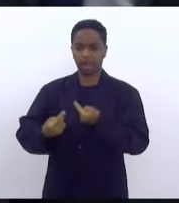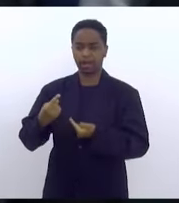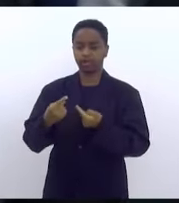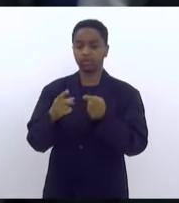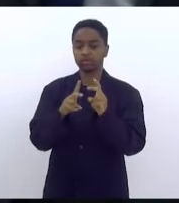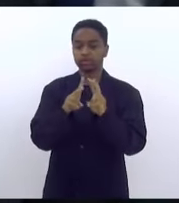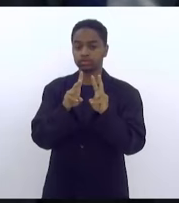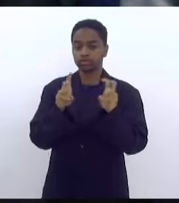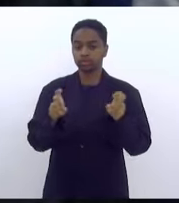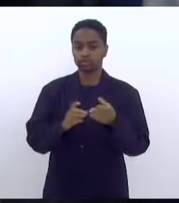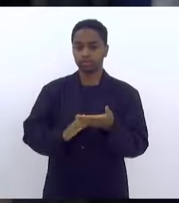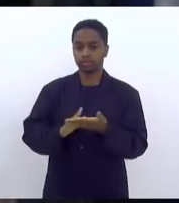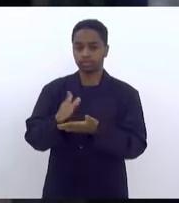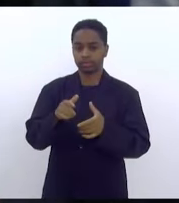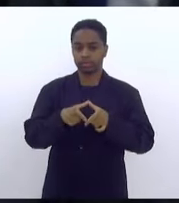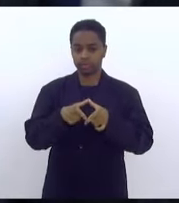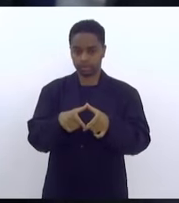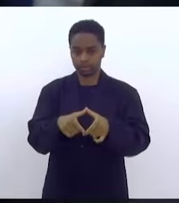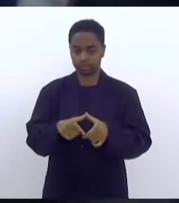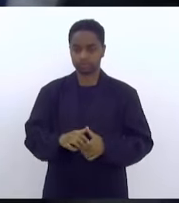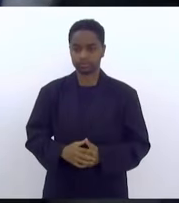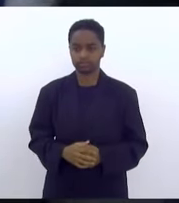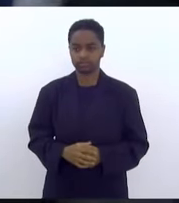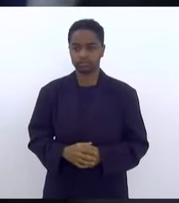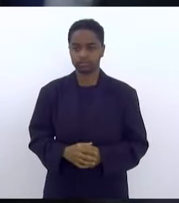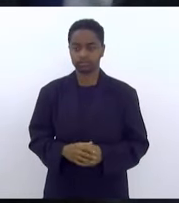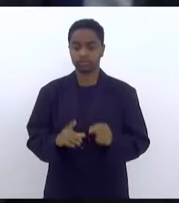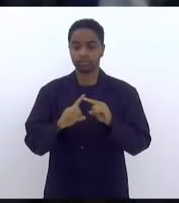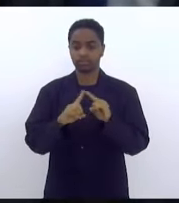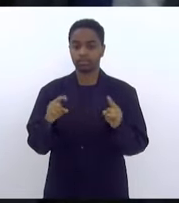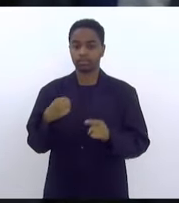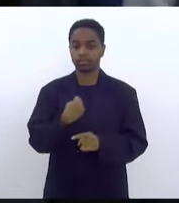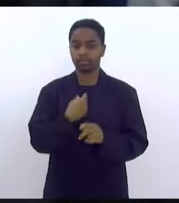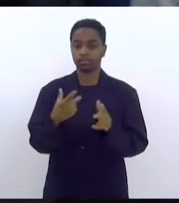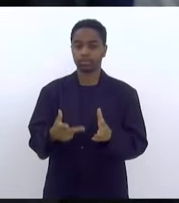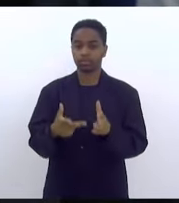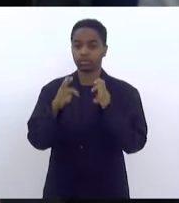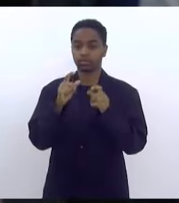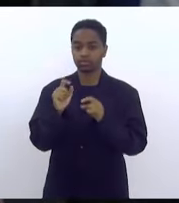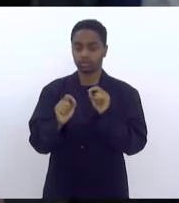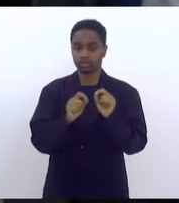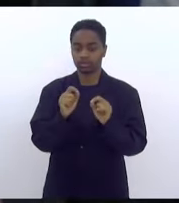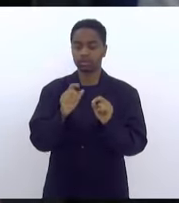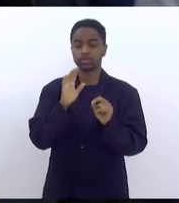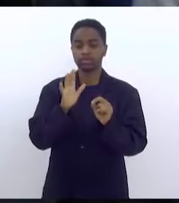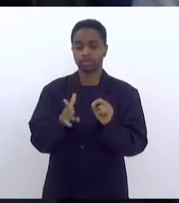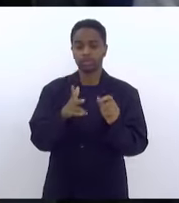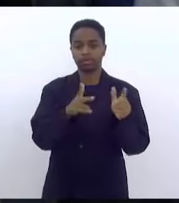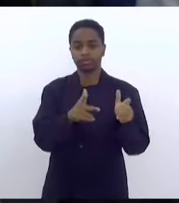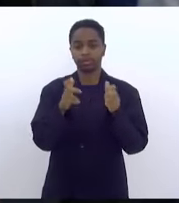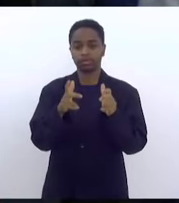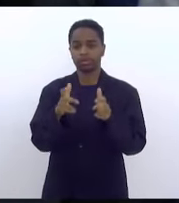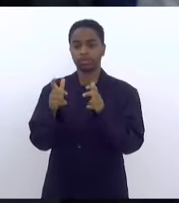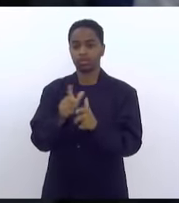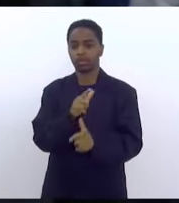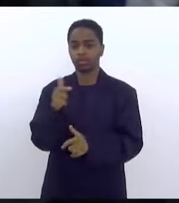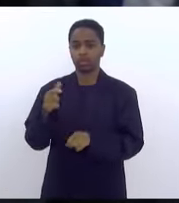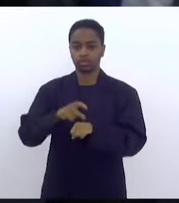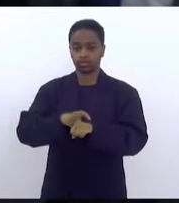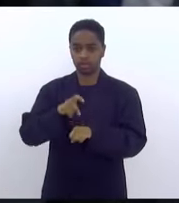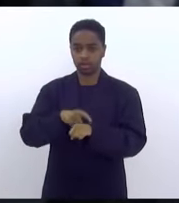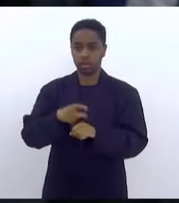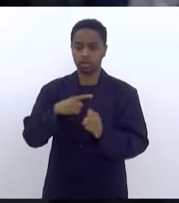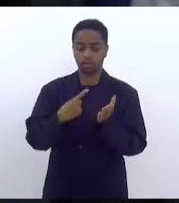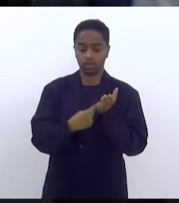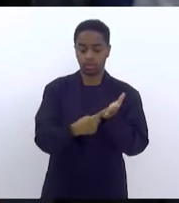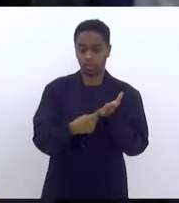diz respeito à aprovação de medalhas. E o que nós vimos foi exatamente o que nós já observamos em outras vezes. Faz-se um